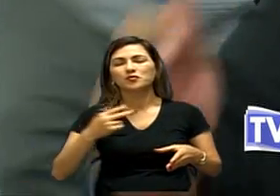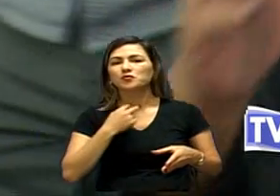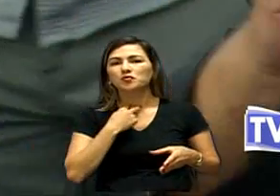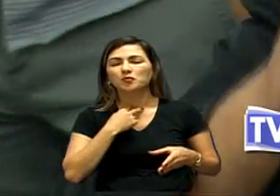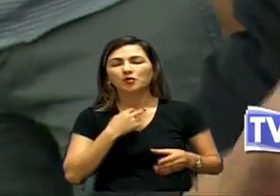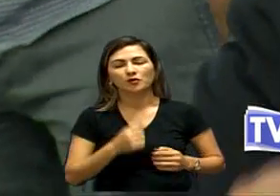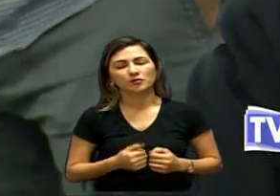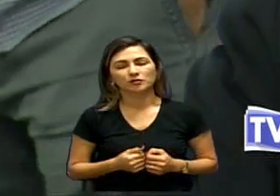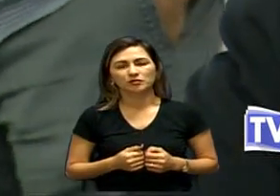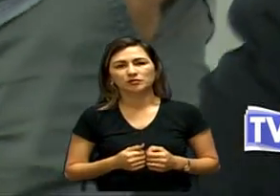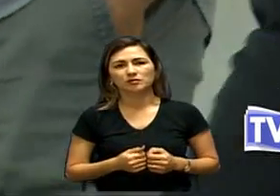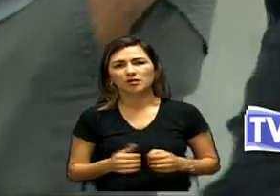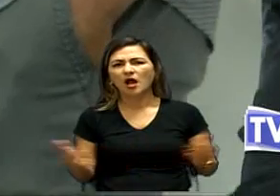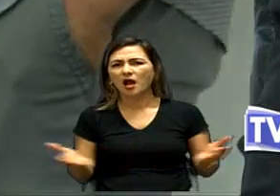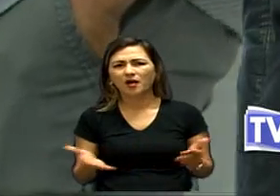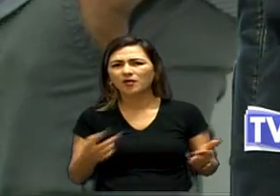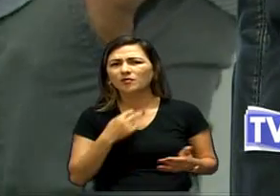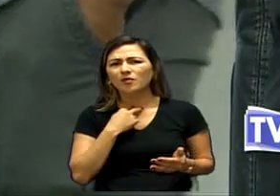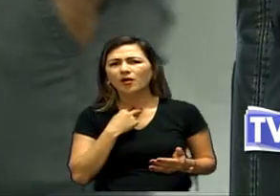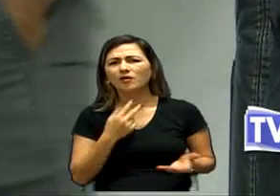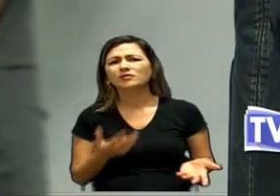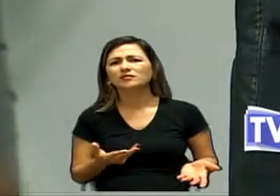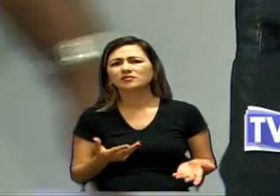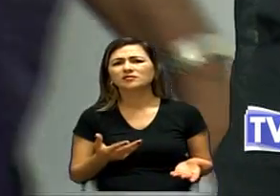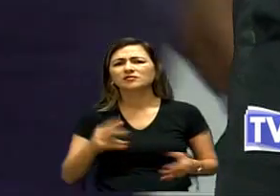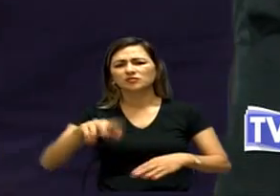Aí o Tiago já falava na Tribuna Popular.